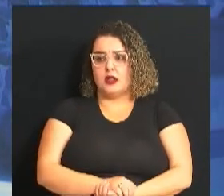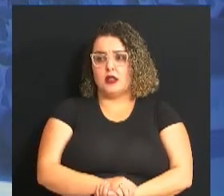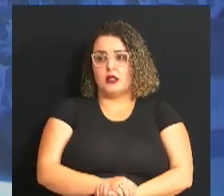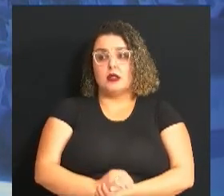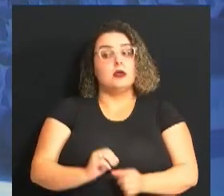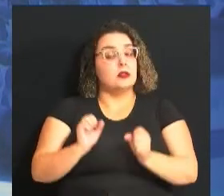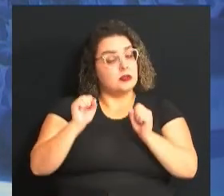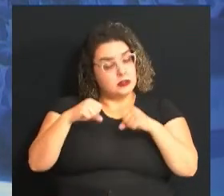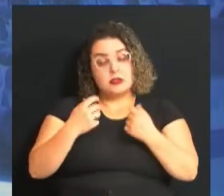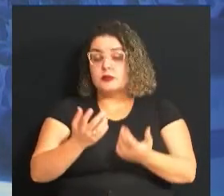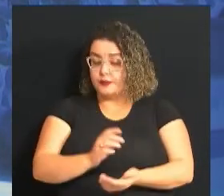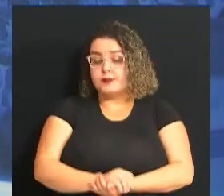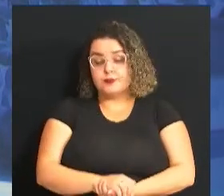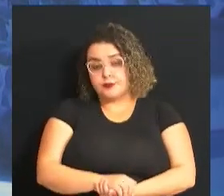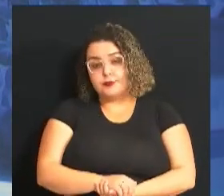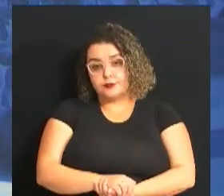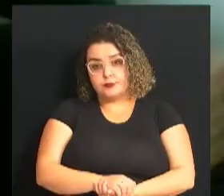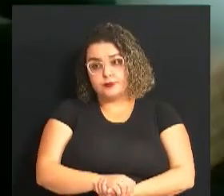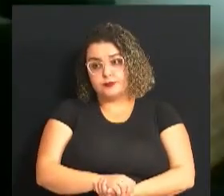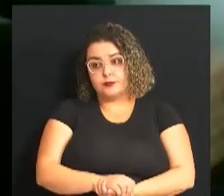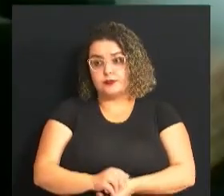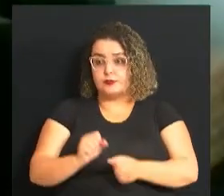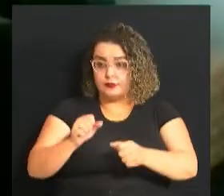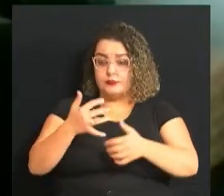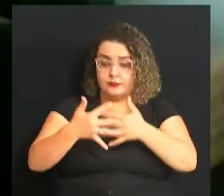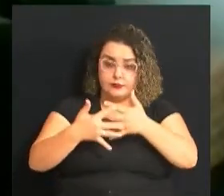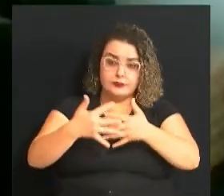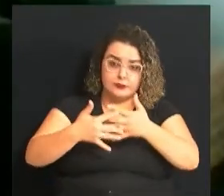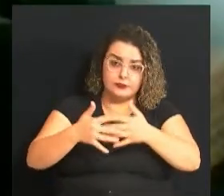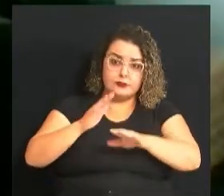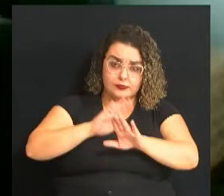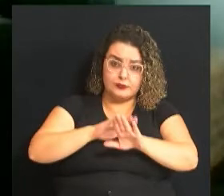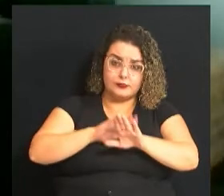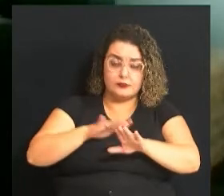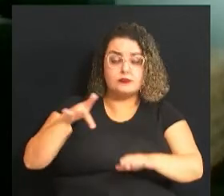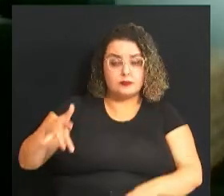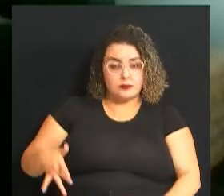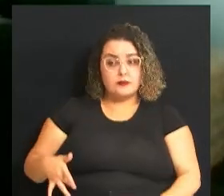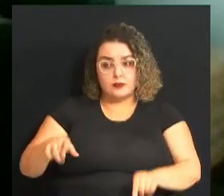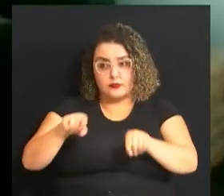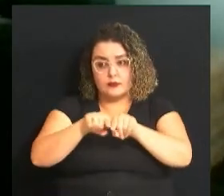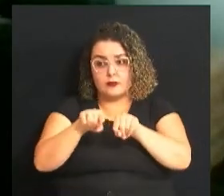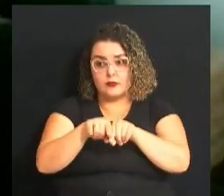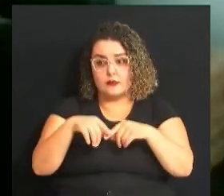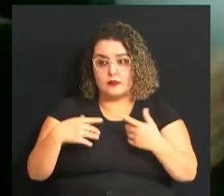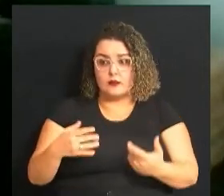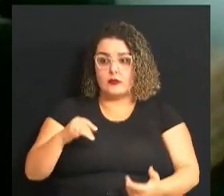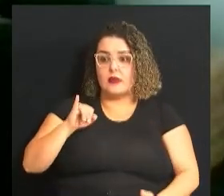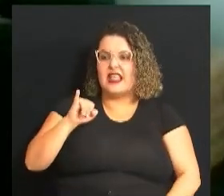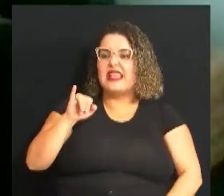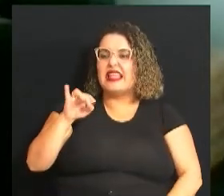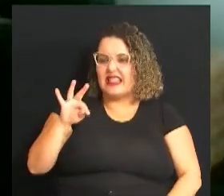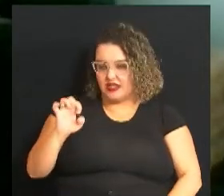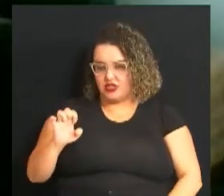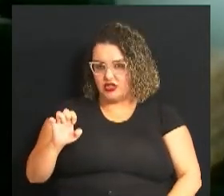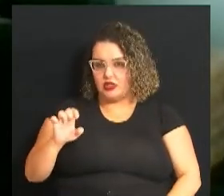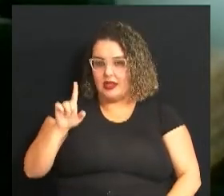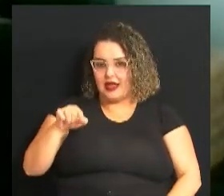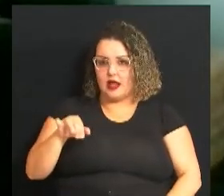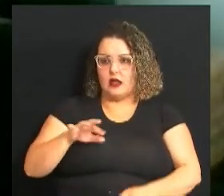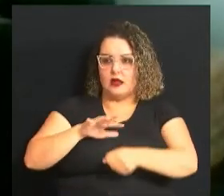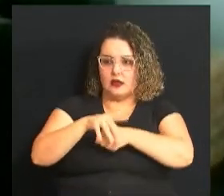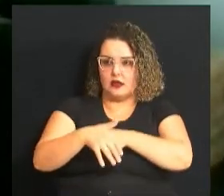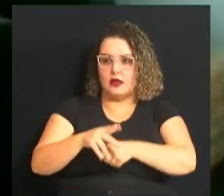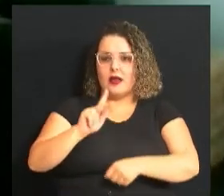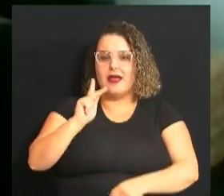Sim, elas podem comprometer a função do fígado também. Ite é inflamação. Então, hepatite é